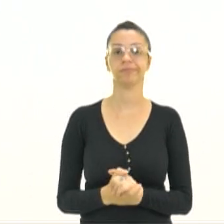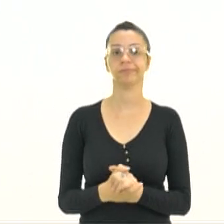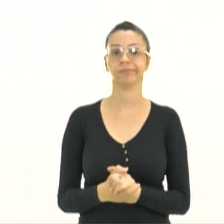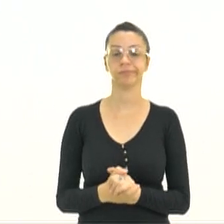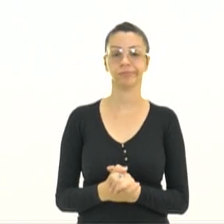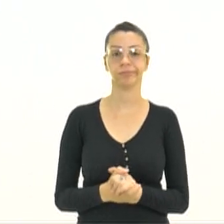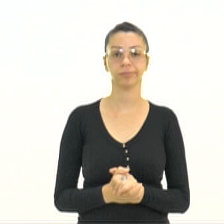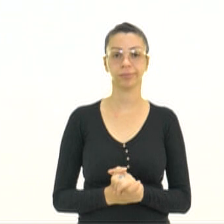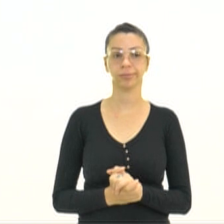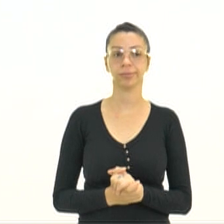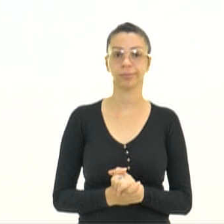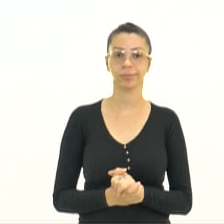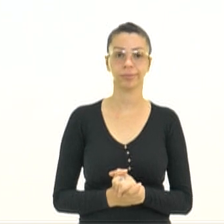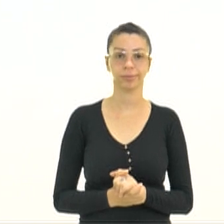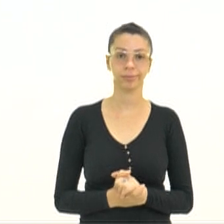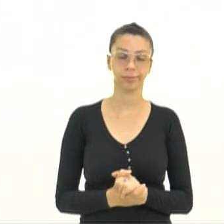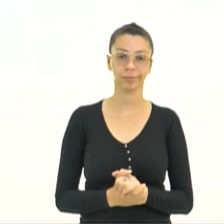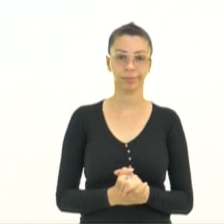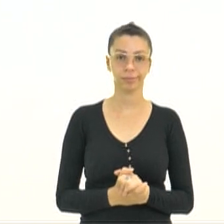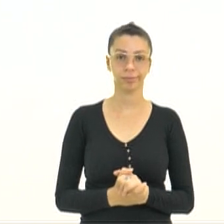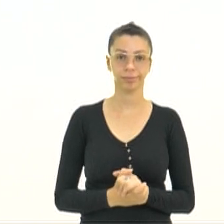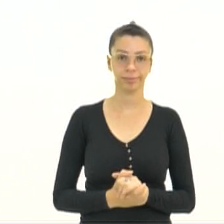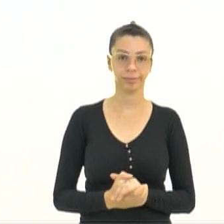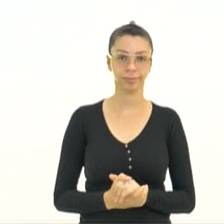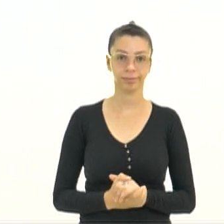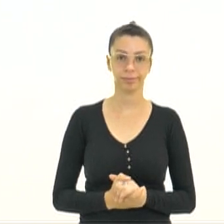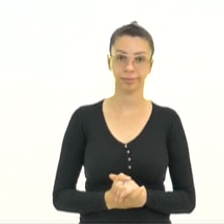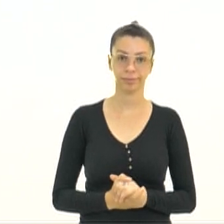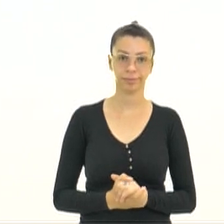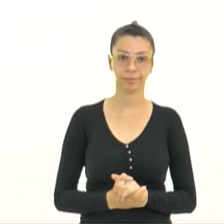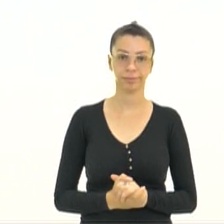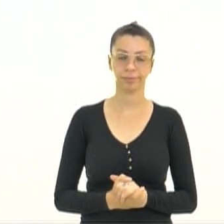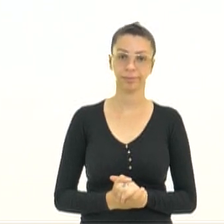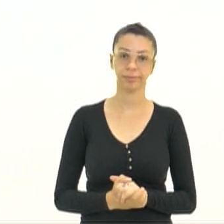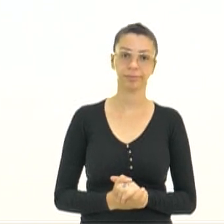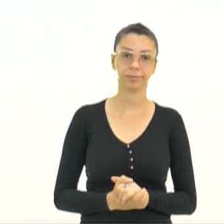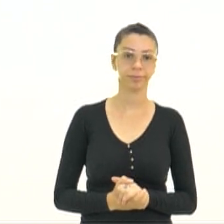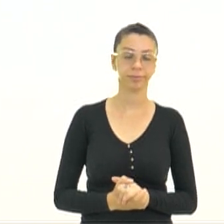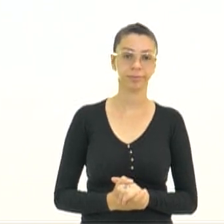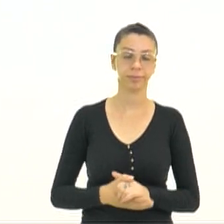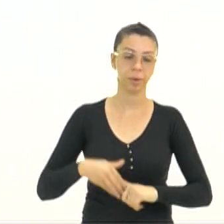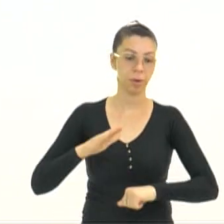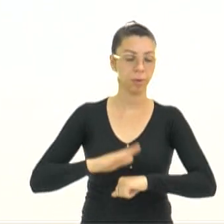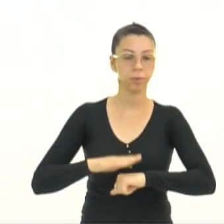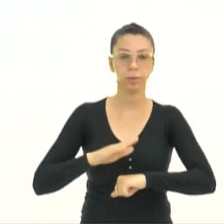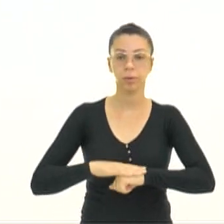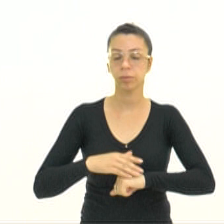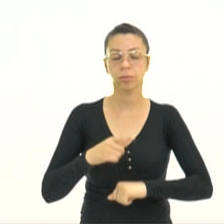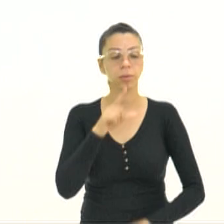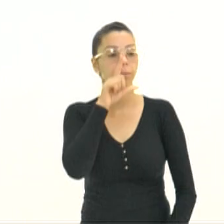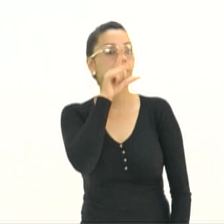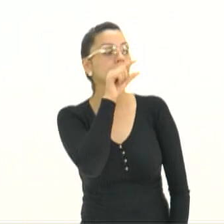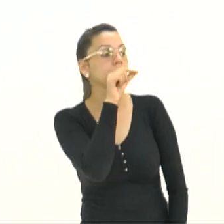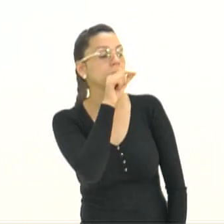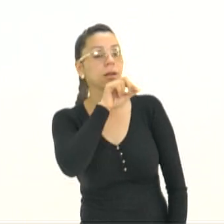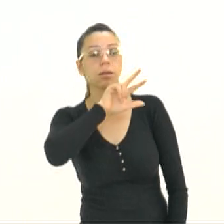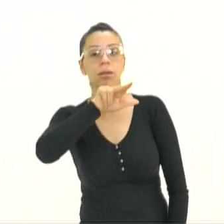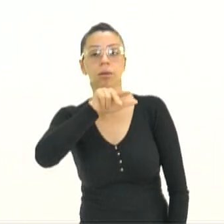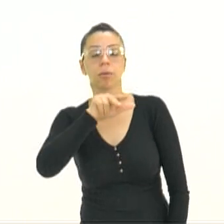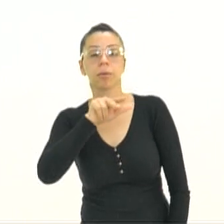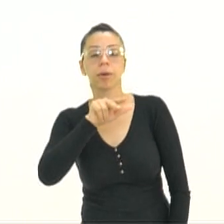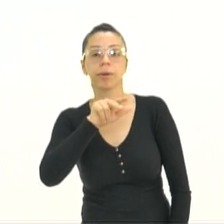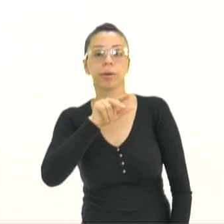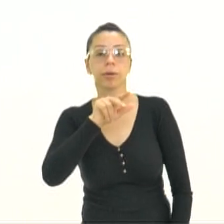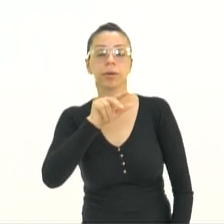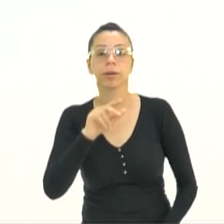was not trapped. I'm a free human being with my independent will. Eu não sou um pássaro que como preso numa